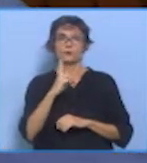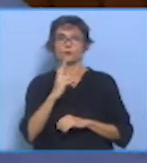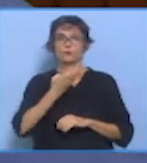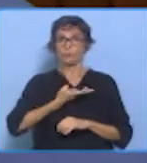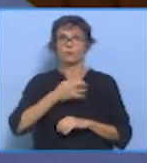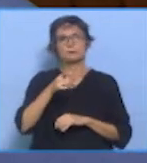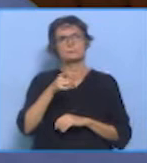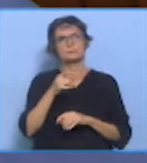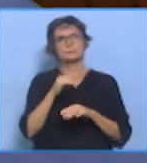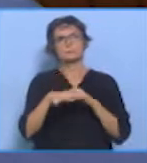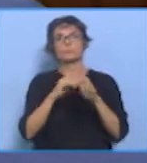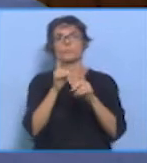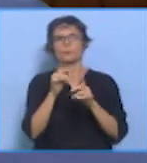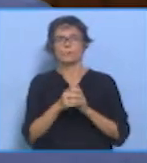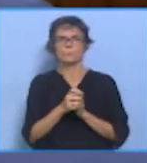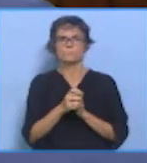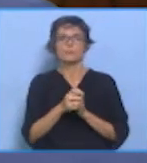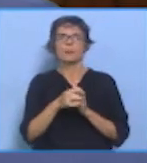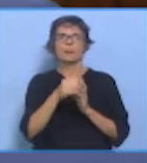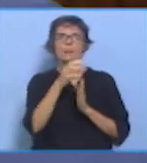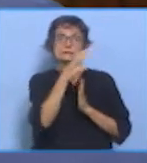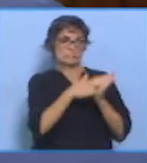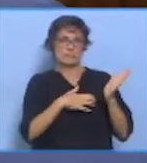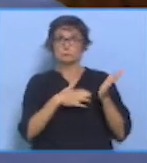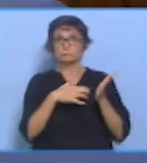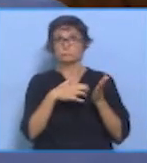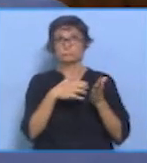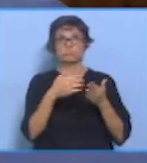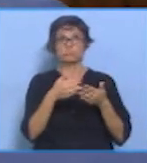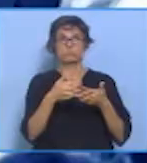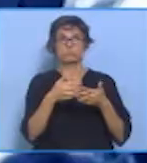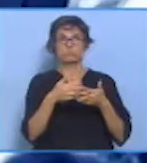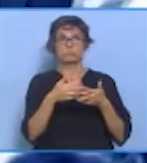era uma coisa muito simples, pegarem pequenos artigos ou pequenas